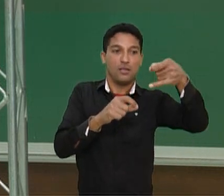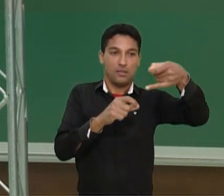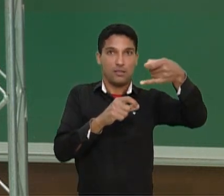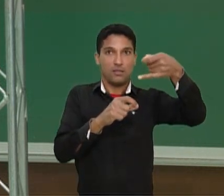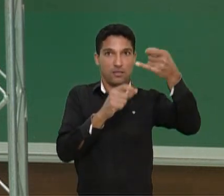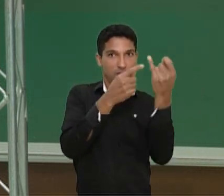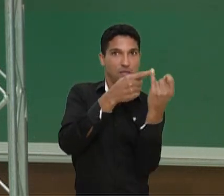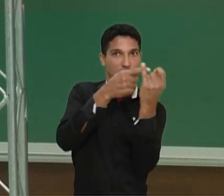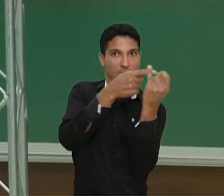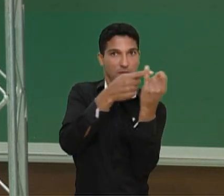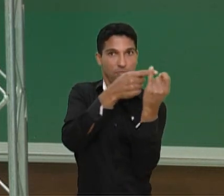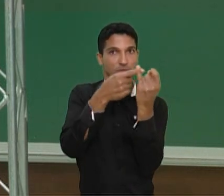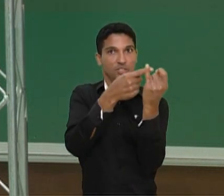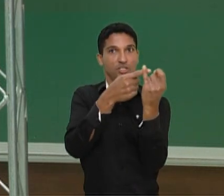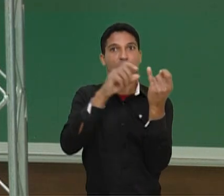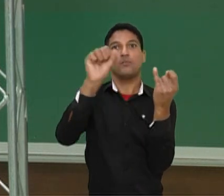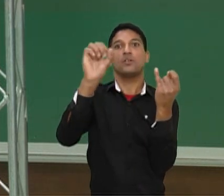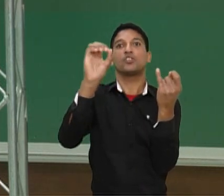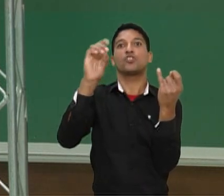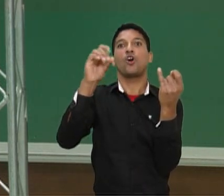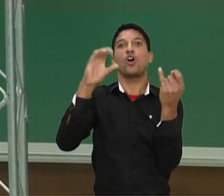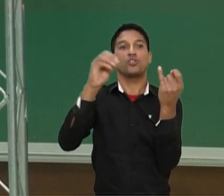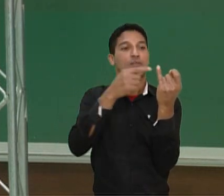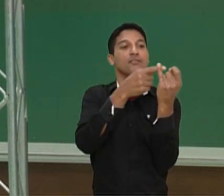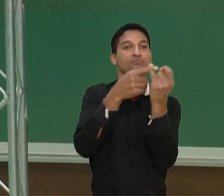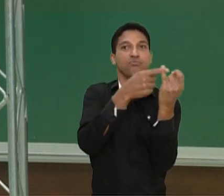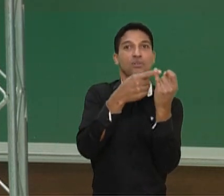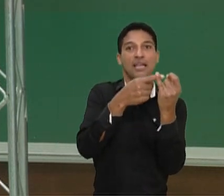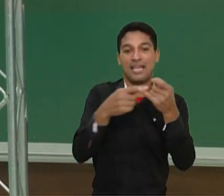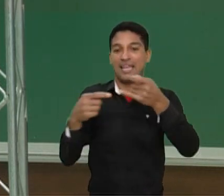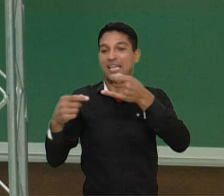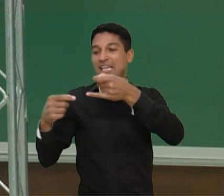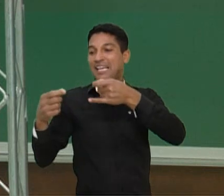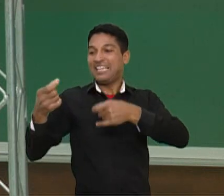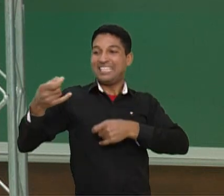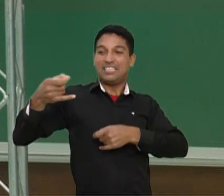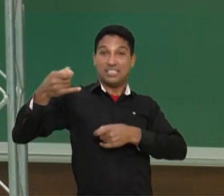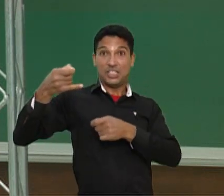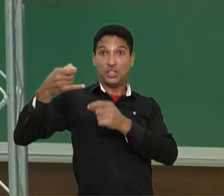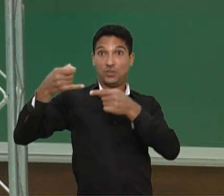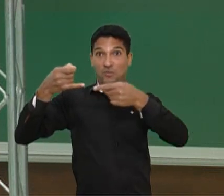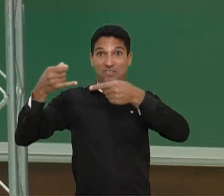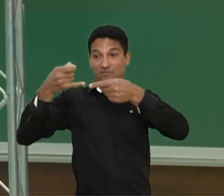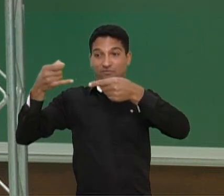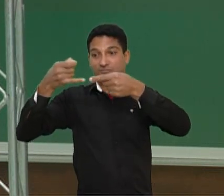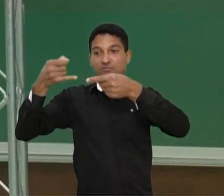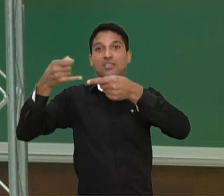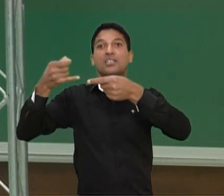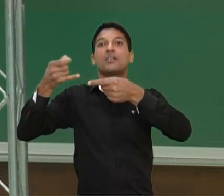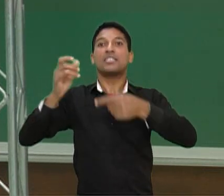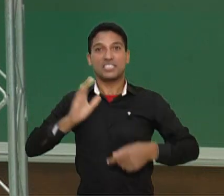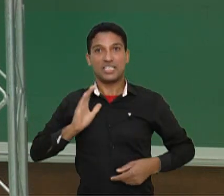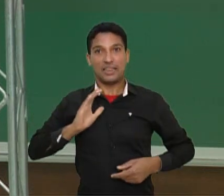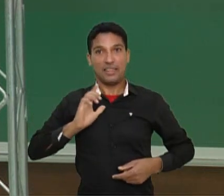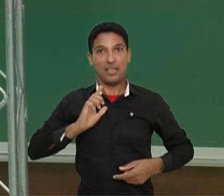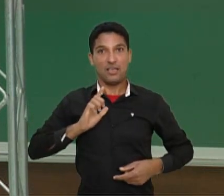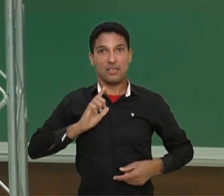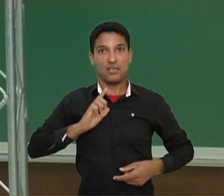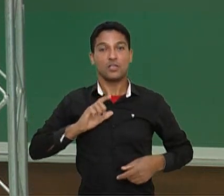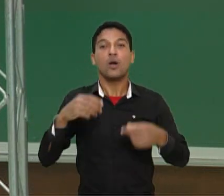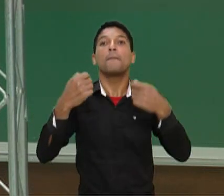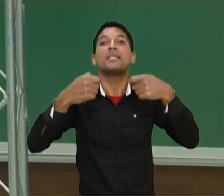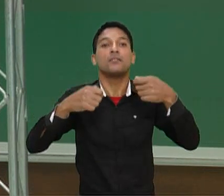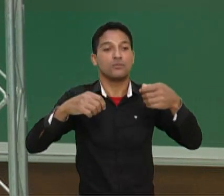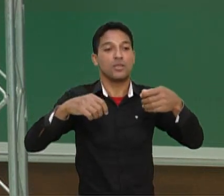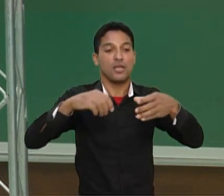Ou seja, os íons já existem, eu só preciso separar, eu só preciso dissociar. Processo